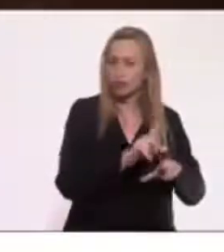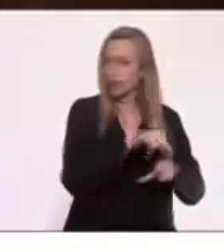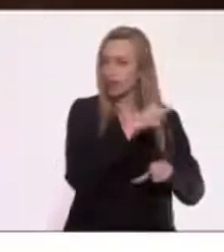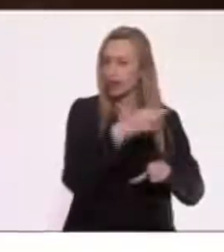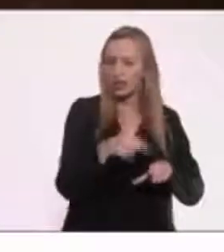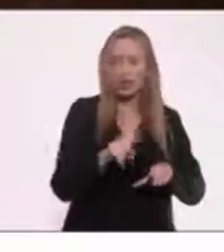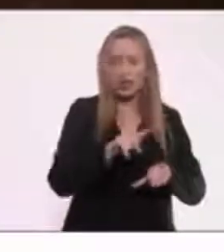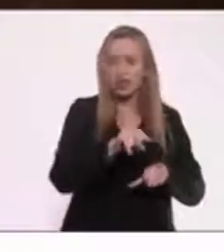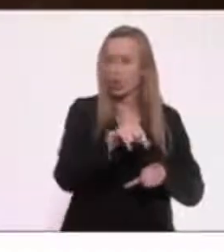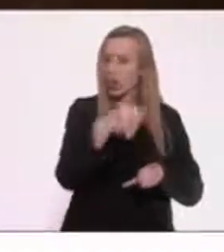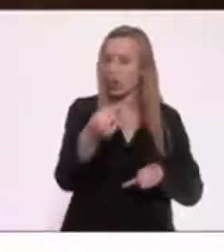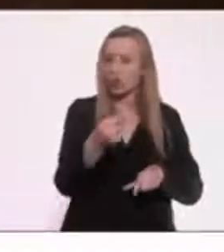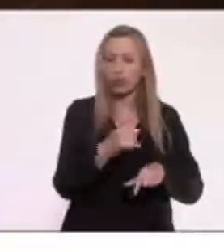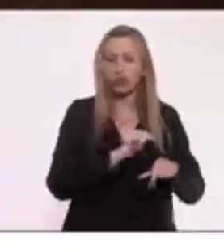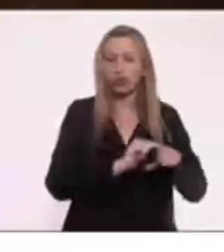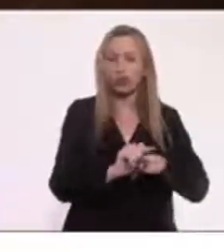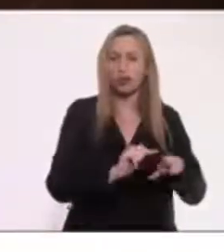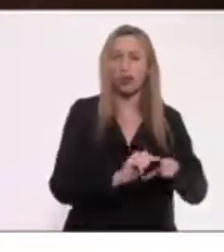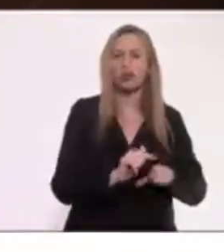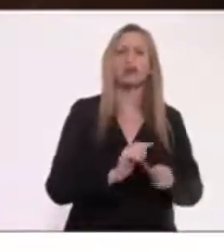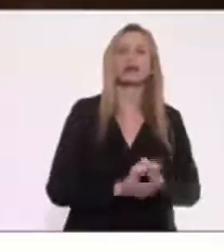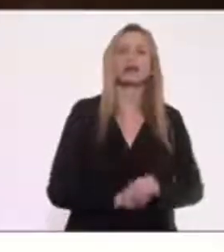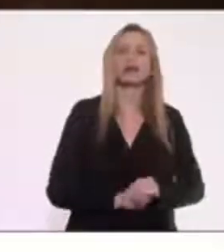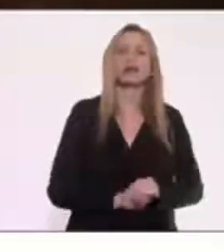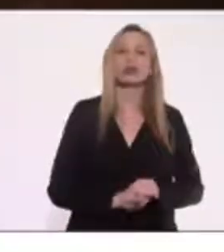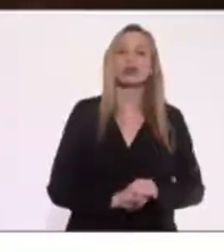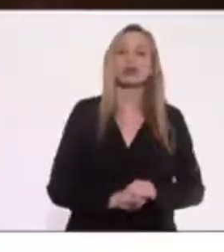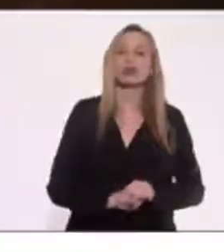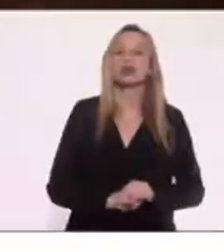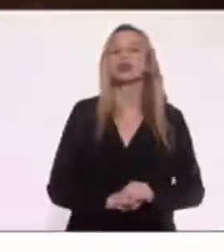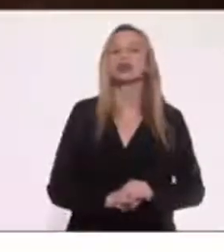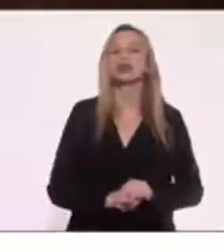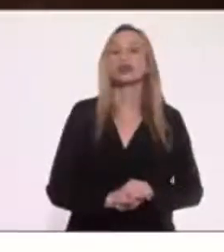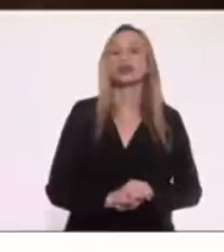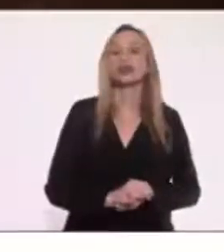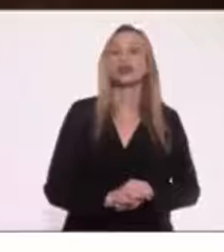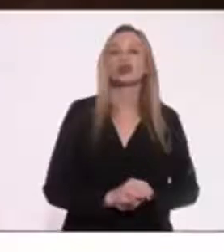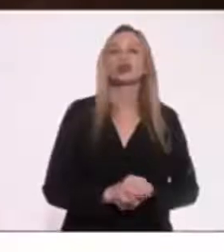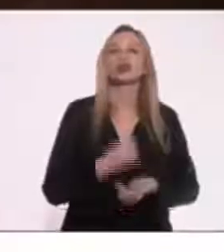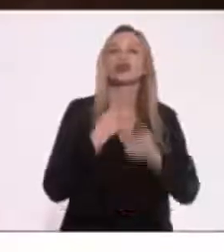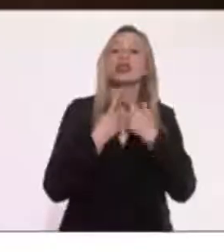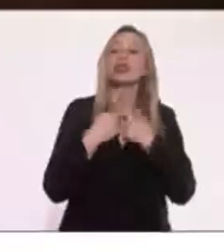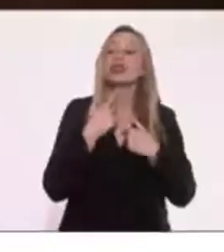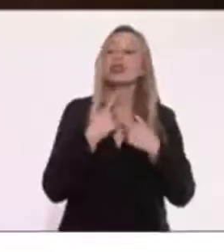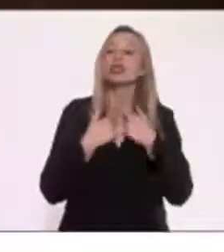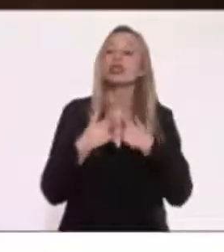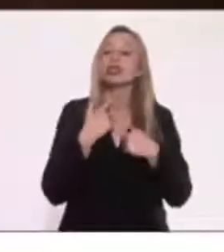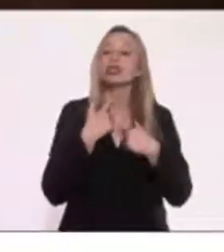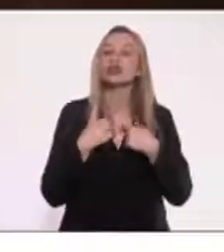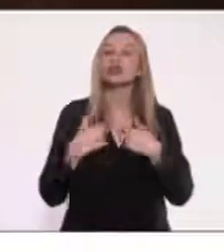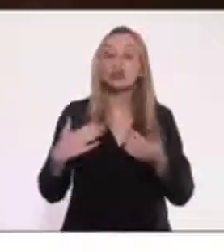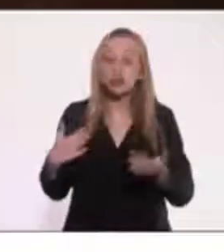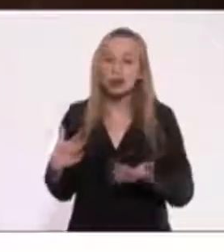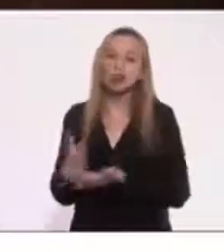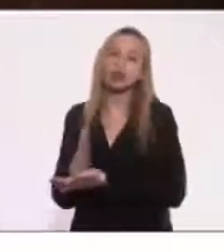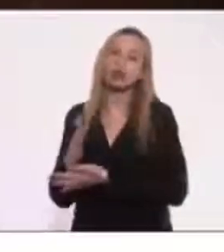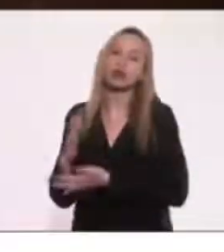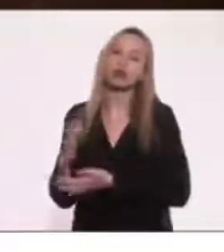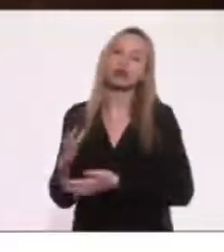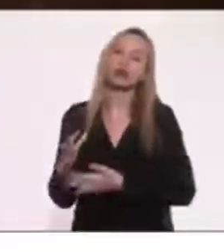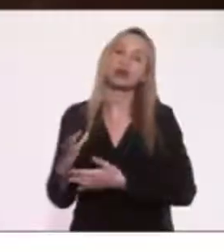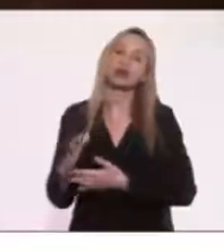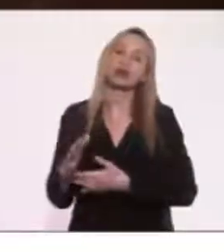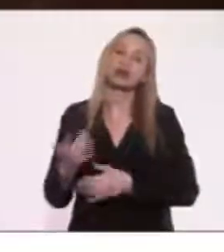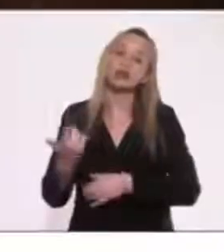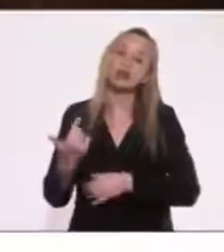outras oportunidades em prol da segurança jurídica, da estabilidade e, sobretudo, do